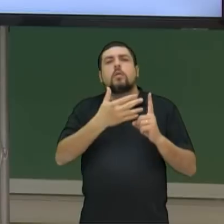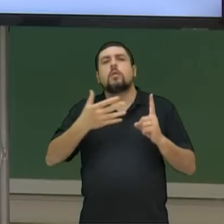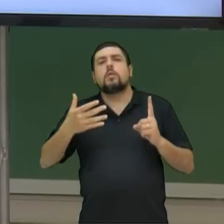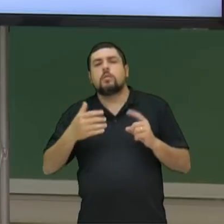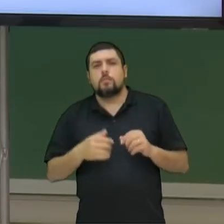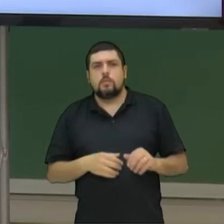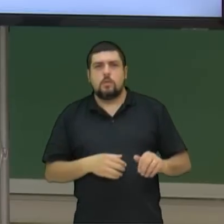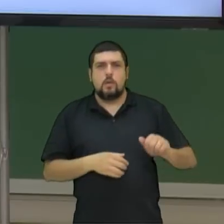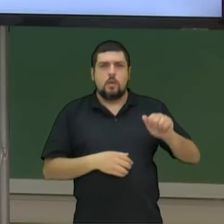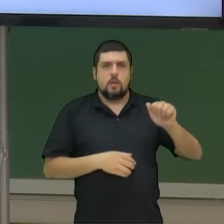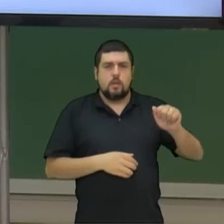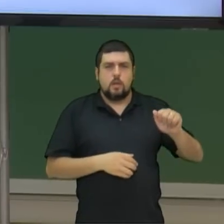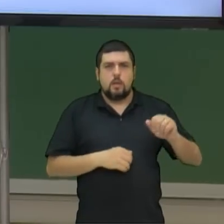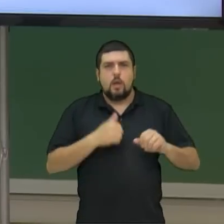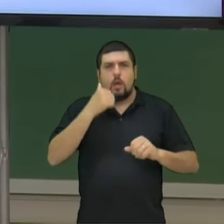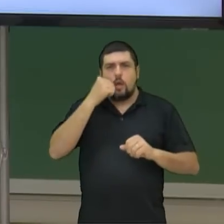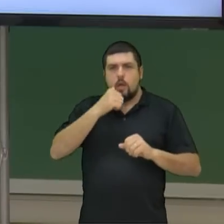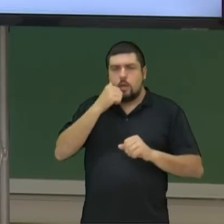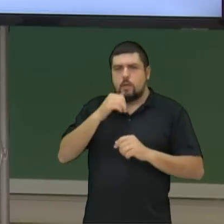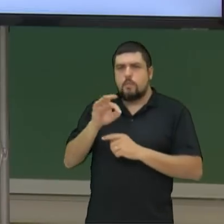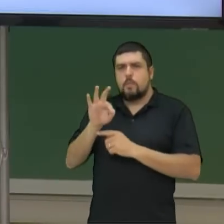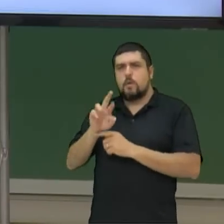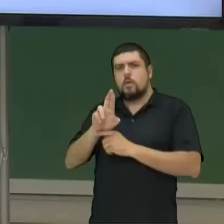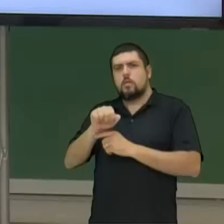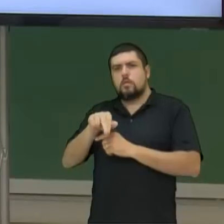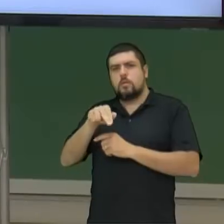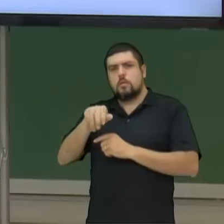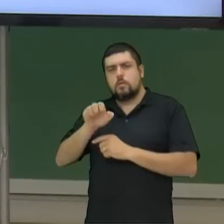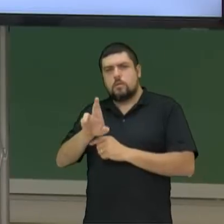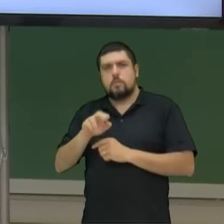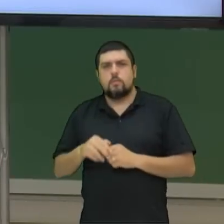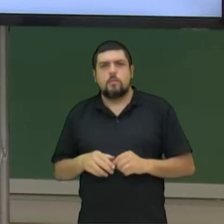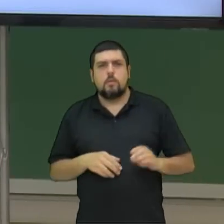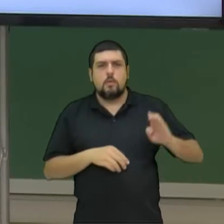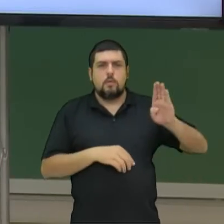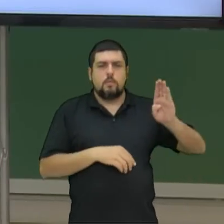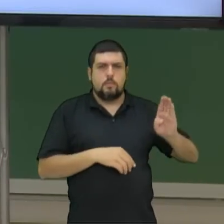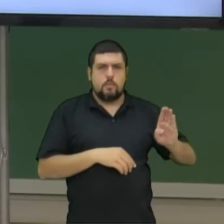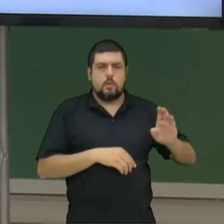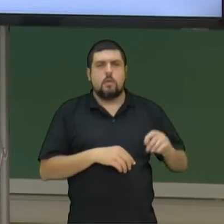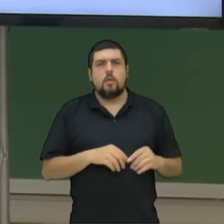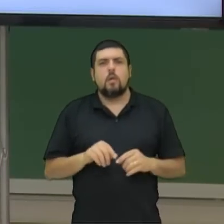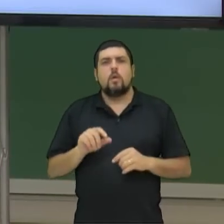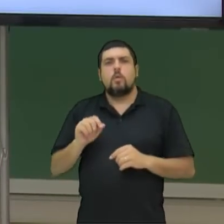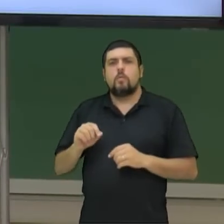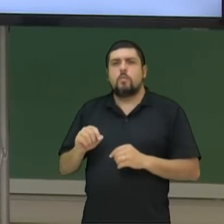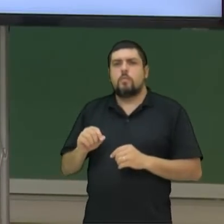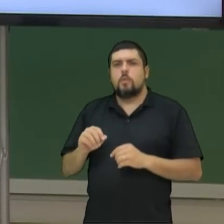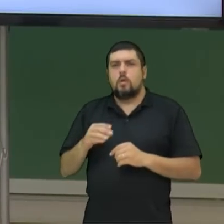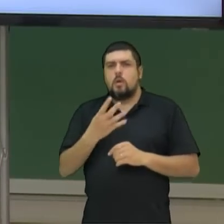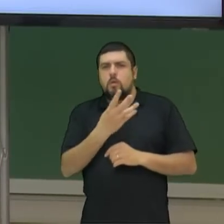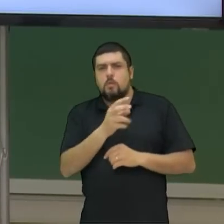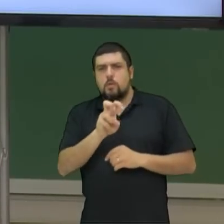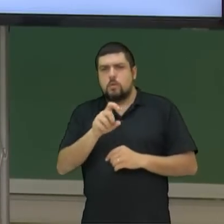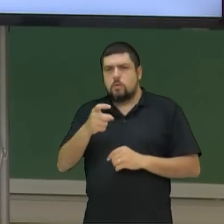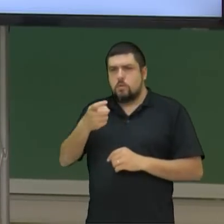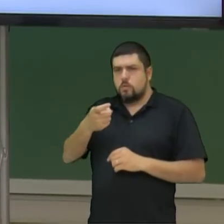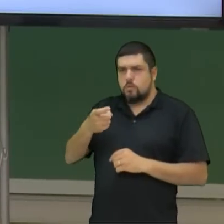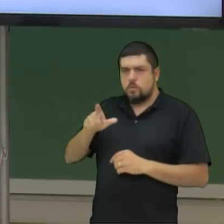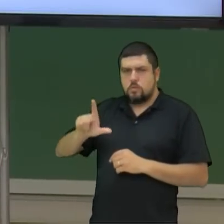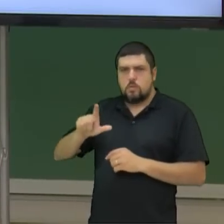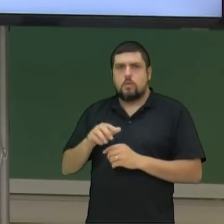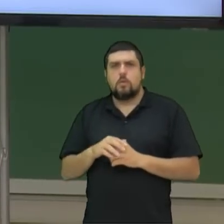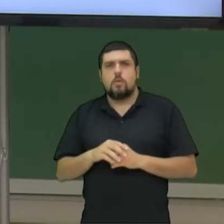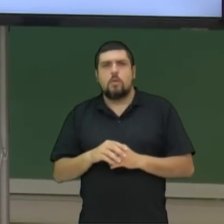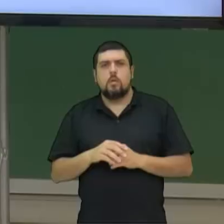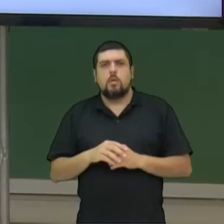Letra A, trata-se de uma mulher com síndrome de Turner? Letra B, o cariótipo representado é 45X0? Essas duas estão certas, a gente está